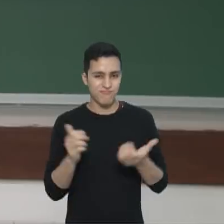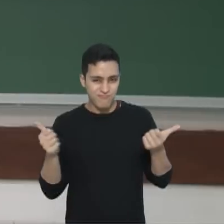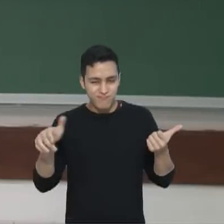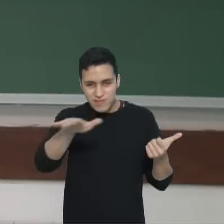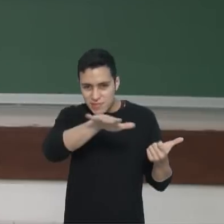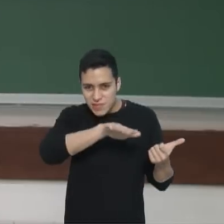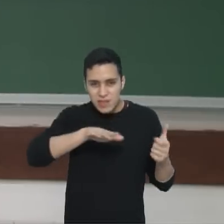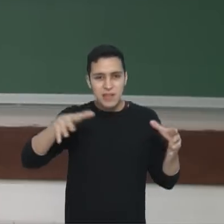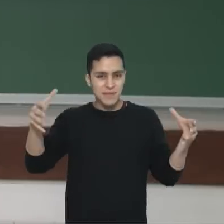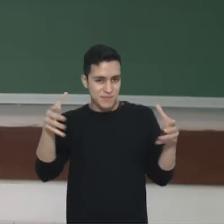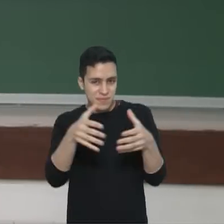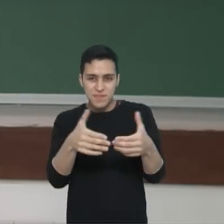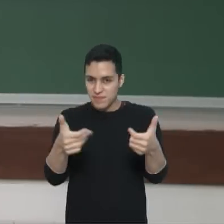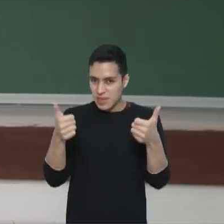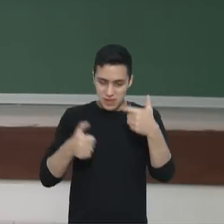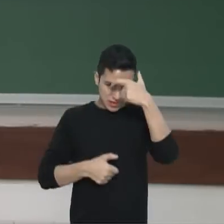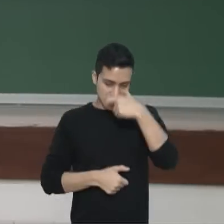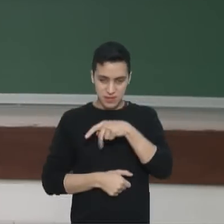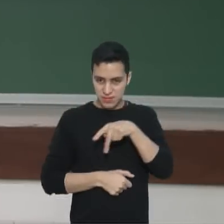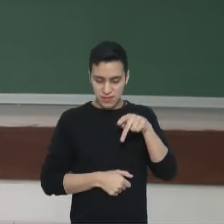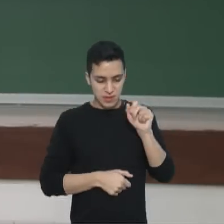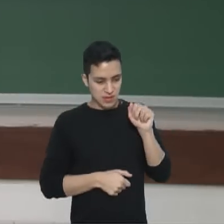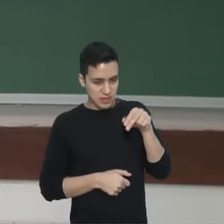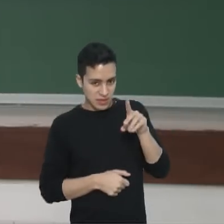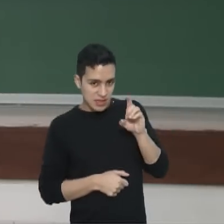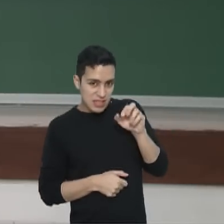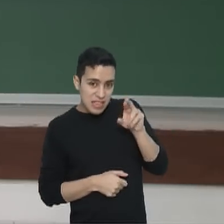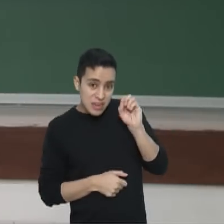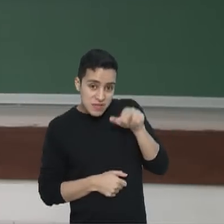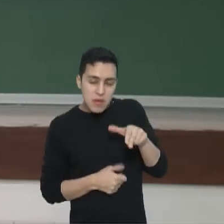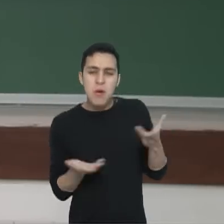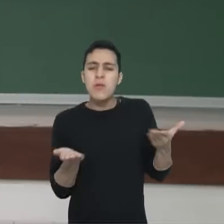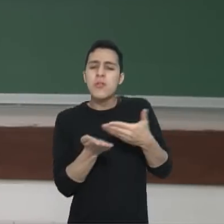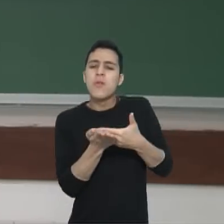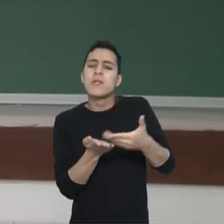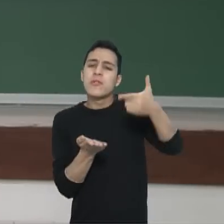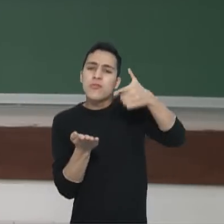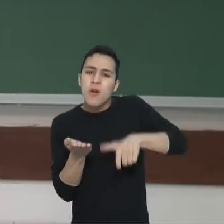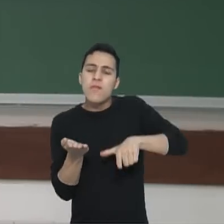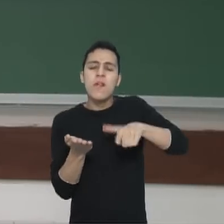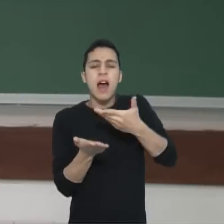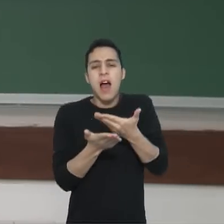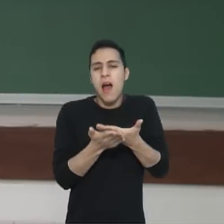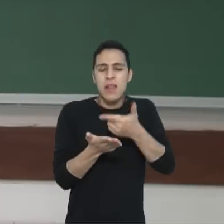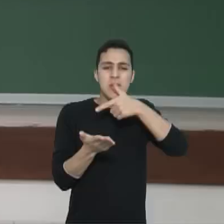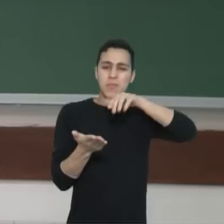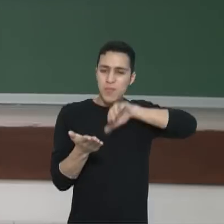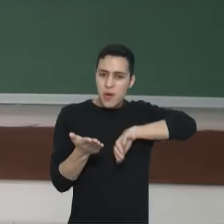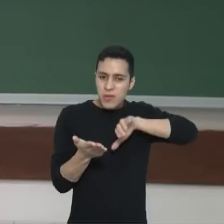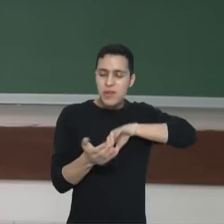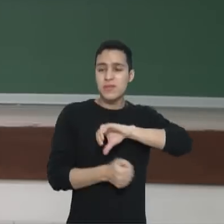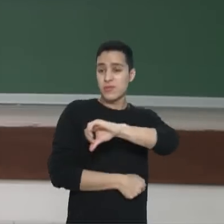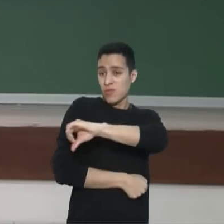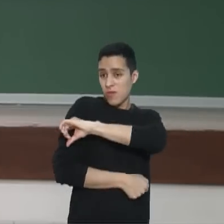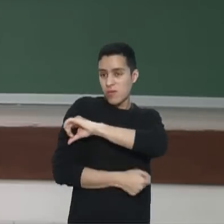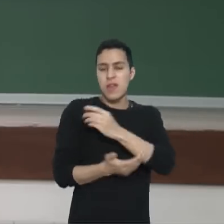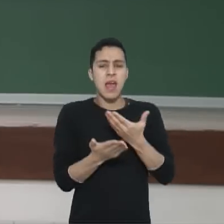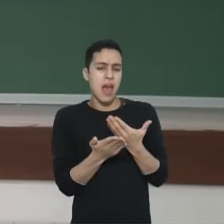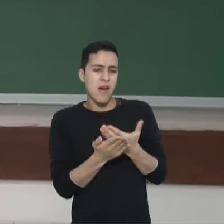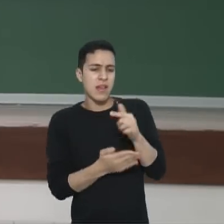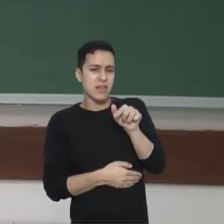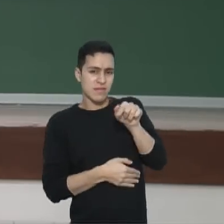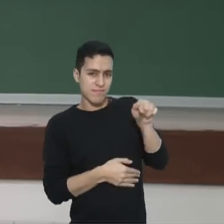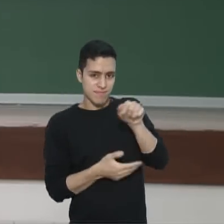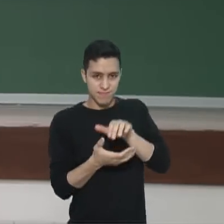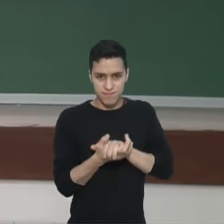Fala galera, beleza? Eu sou o professor Anderson Boganica, estamos começando mais uma aula de língua portuguesa do nono ano, aula